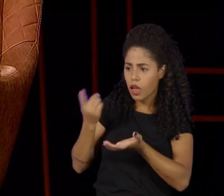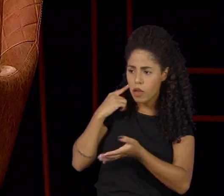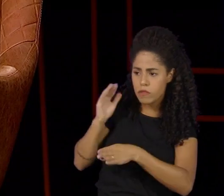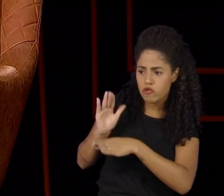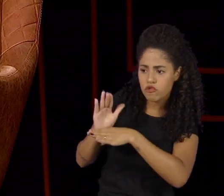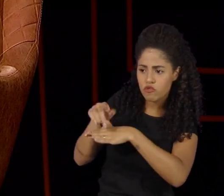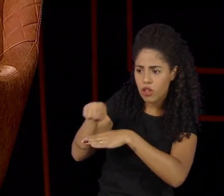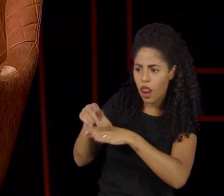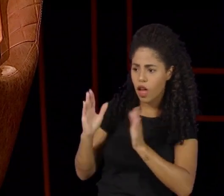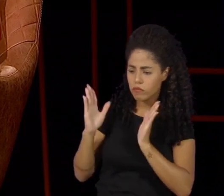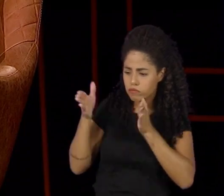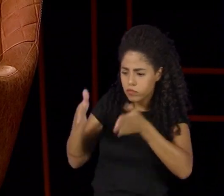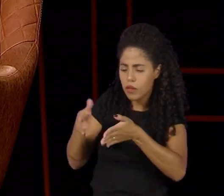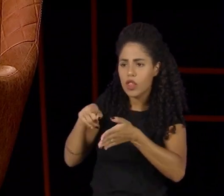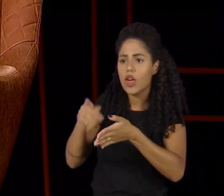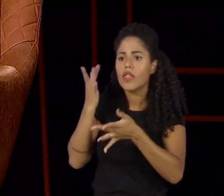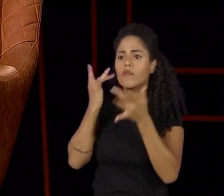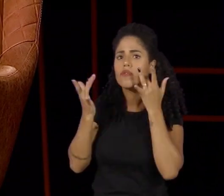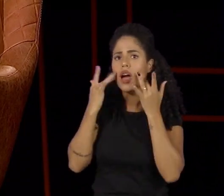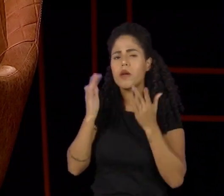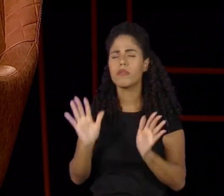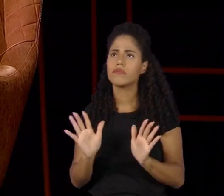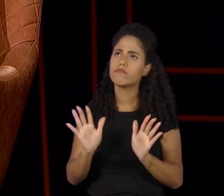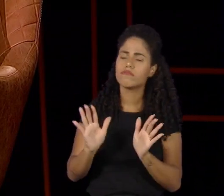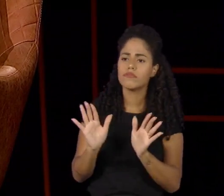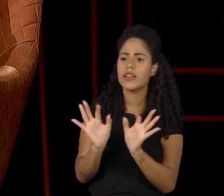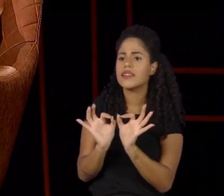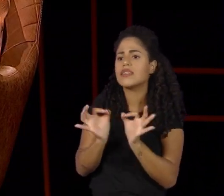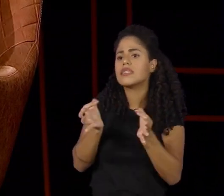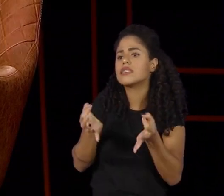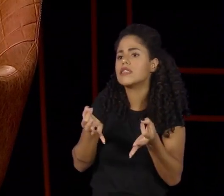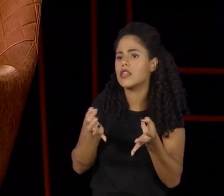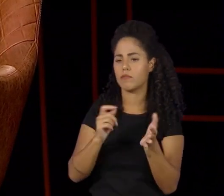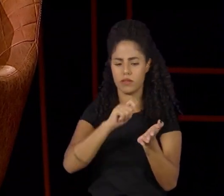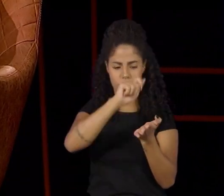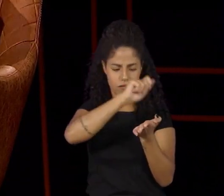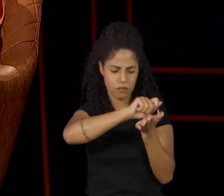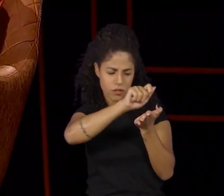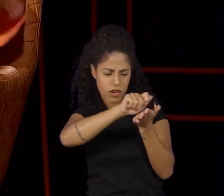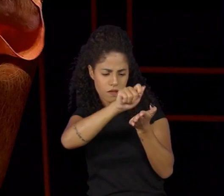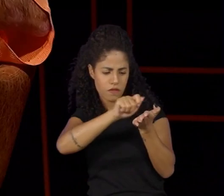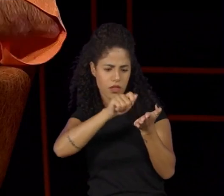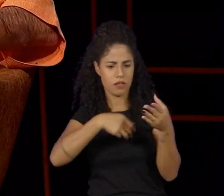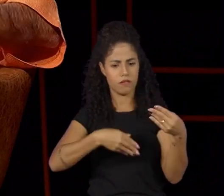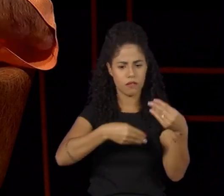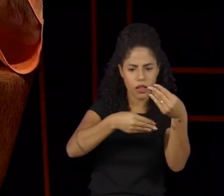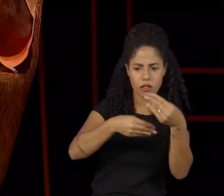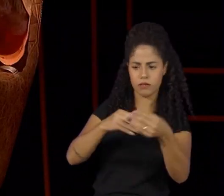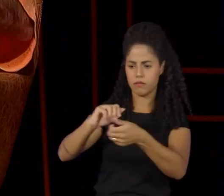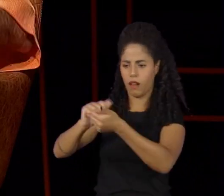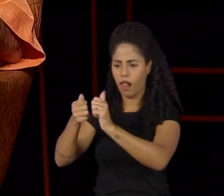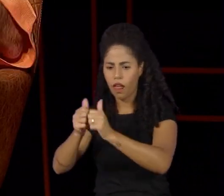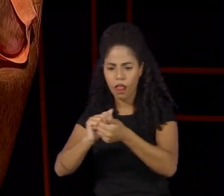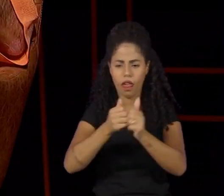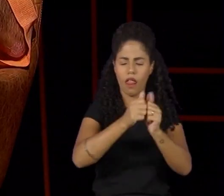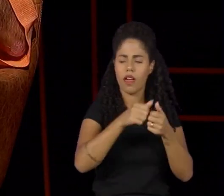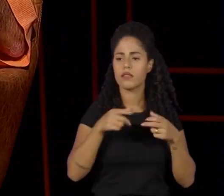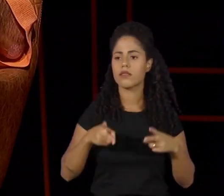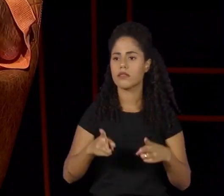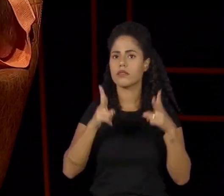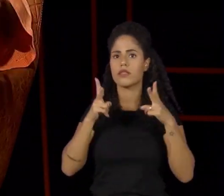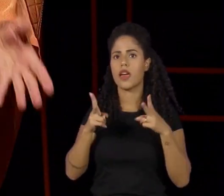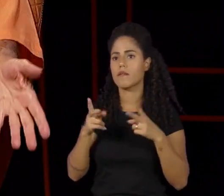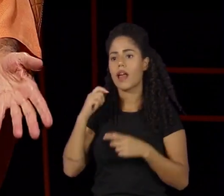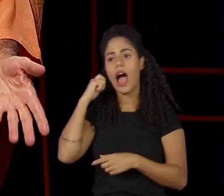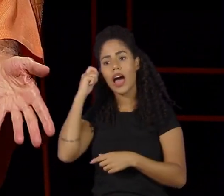no setor de teledramaturgia. Mas era uma coisa assim, escriturária, eu botava texto para lá, botava texto para cá, não sei o quê, papá. Não era